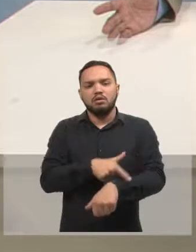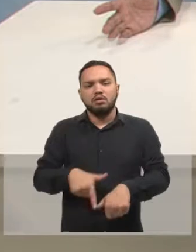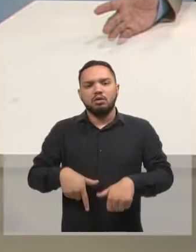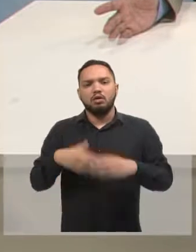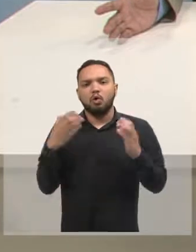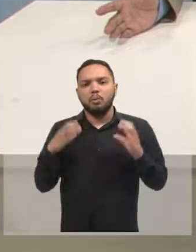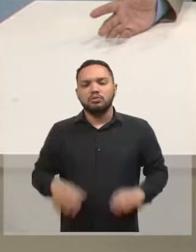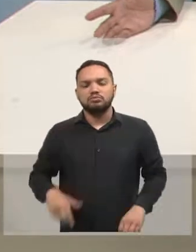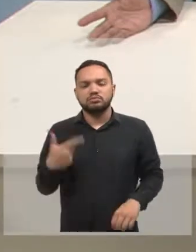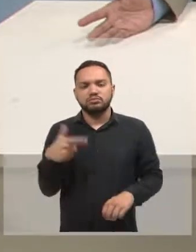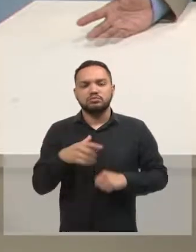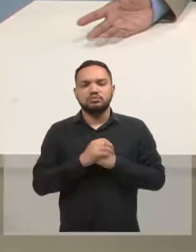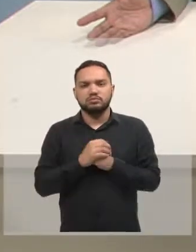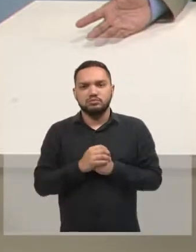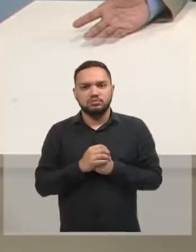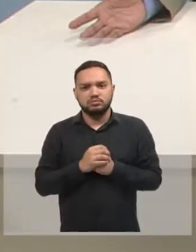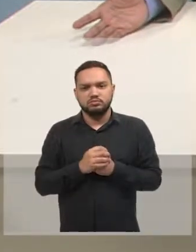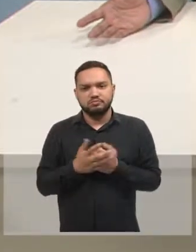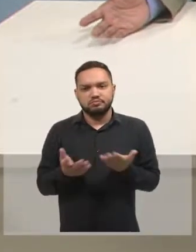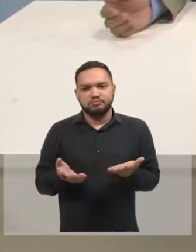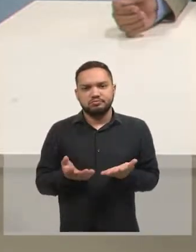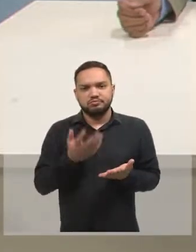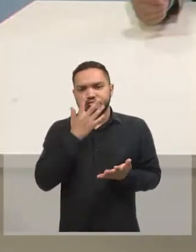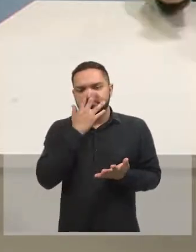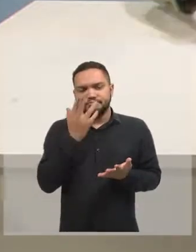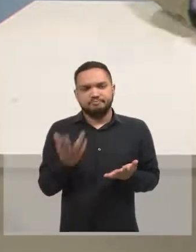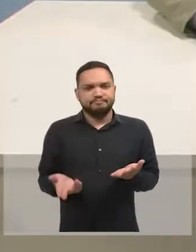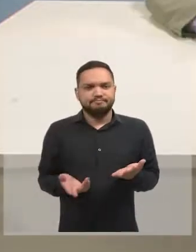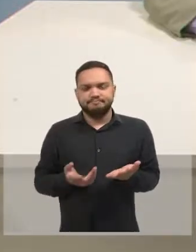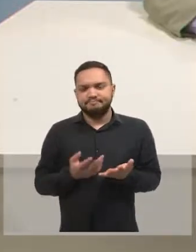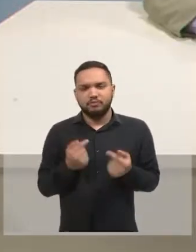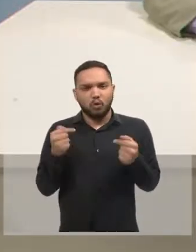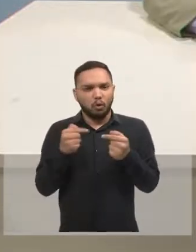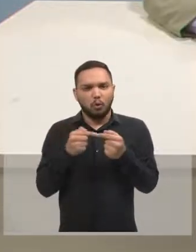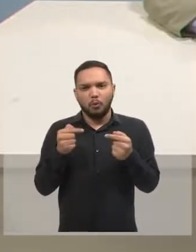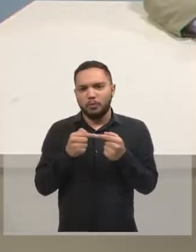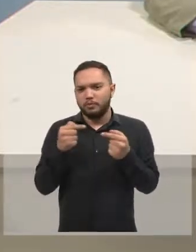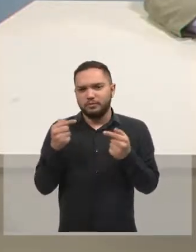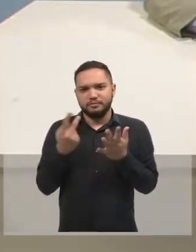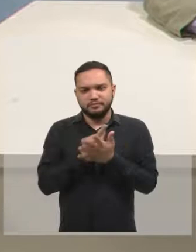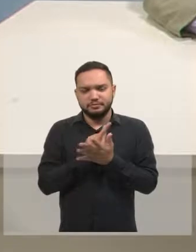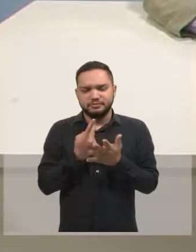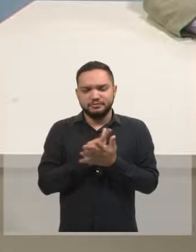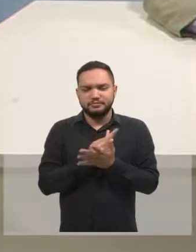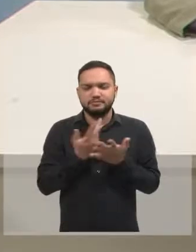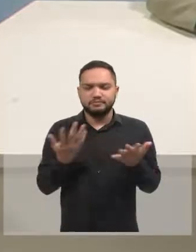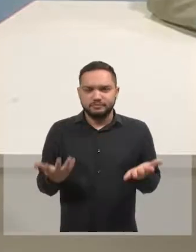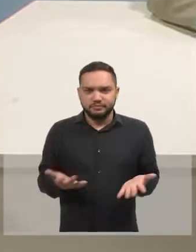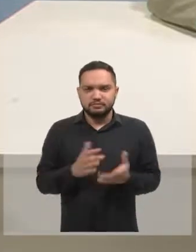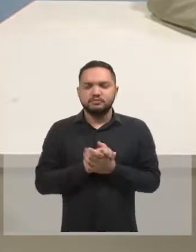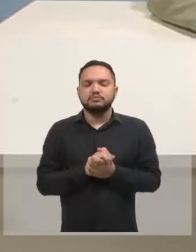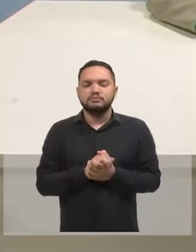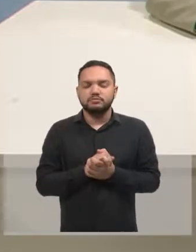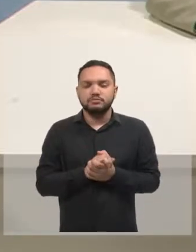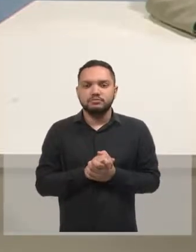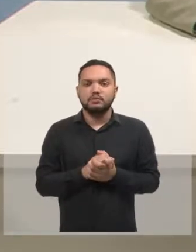da educação. Exatamente. Né? Não é uma justificativa muito plausível. Né? Plausível. E aí o que é que acontece? Uma tentativa